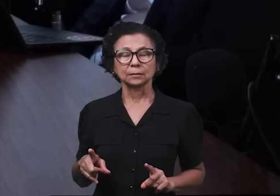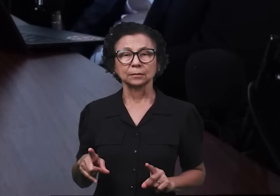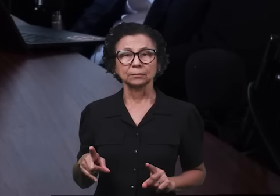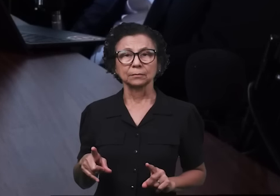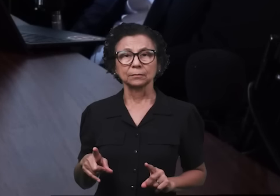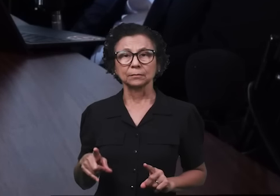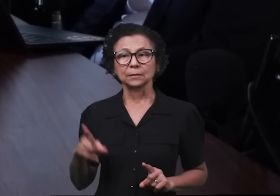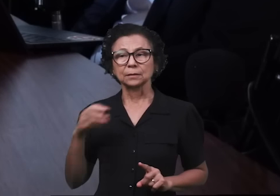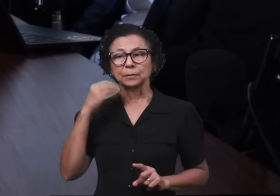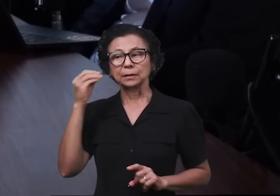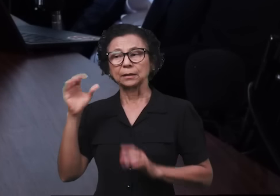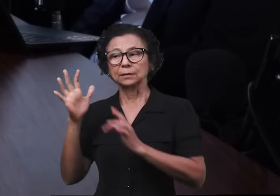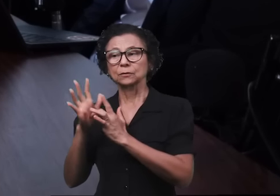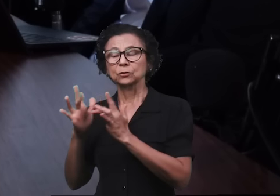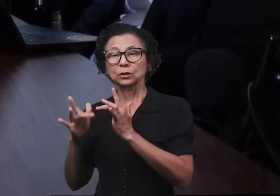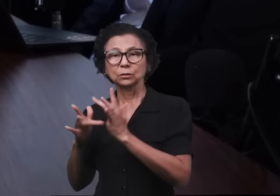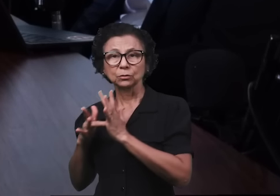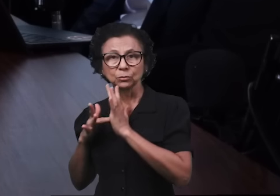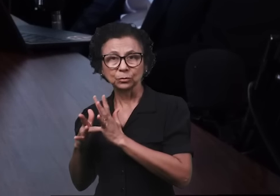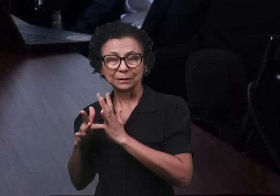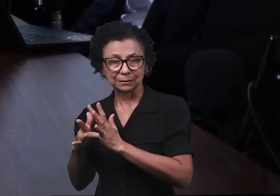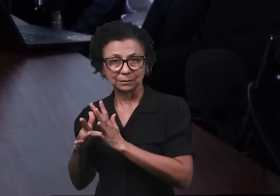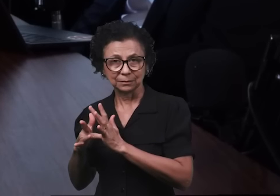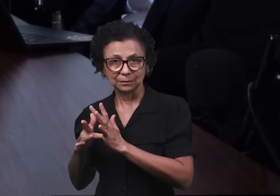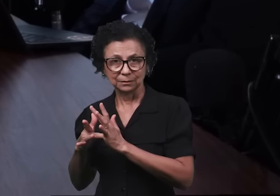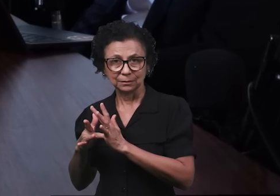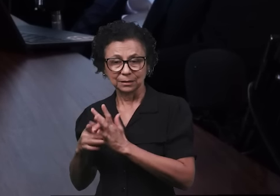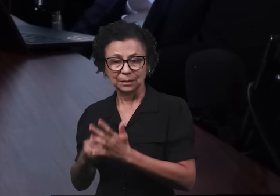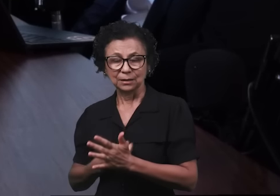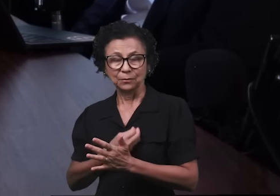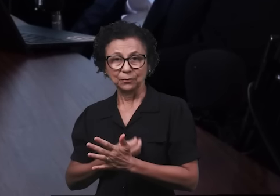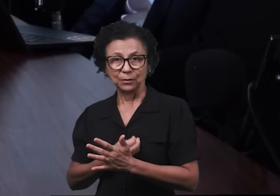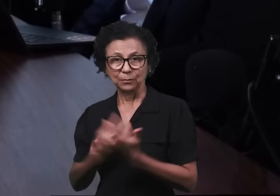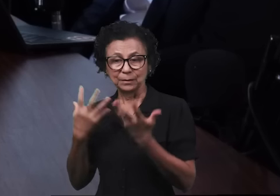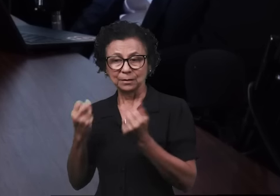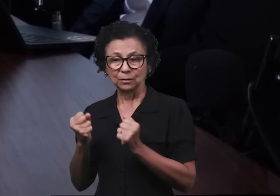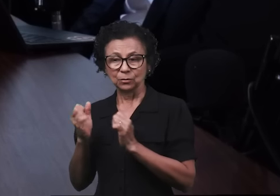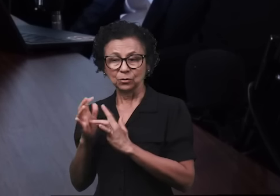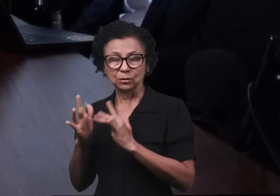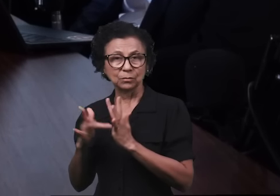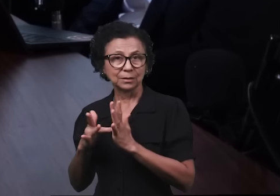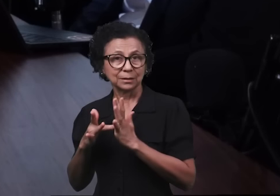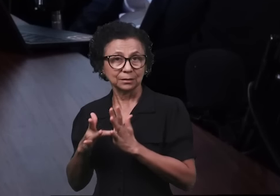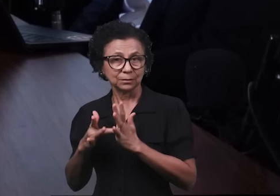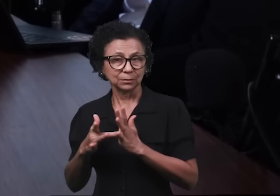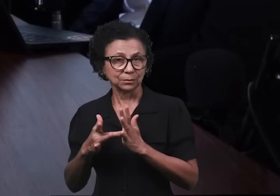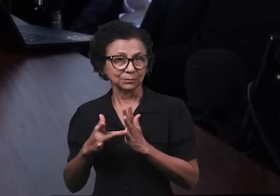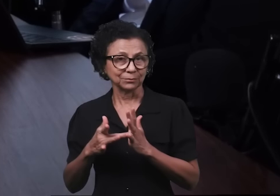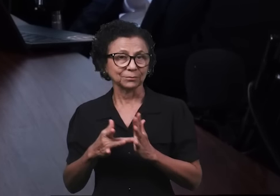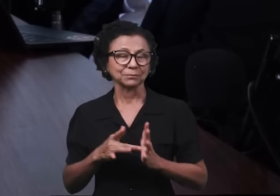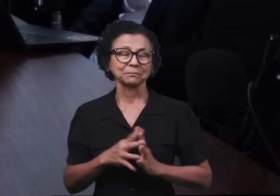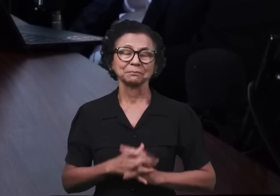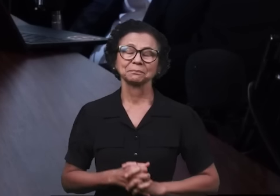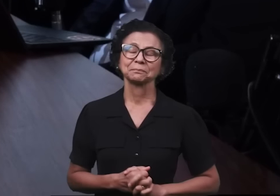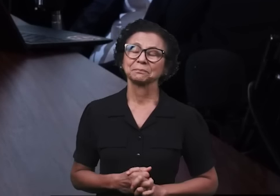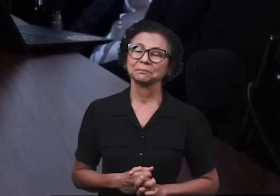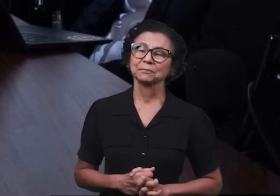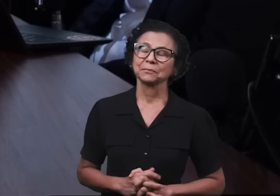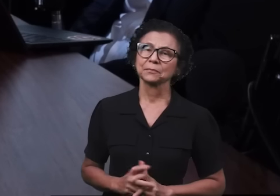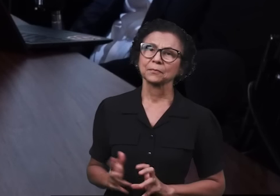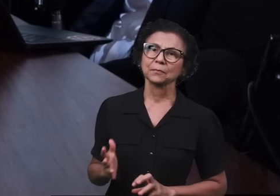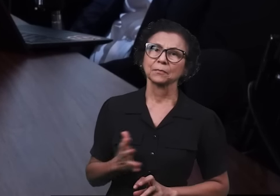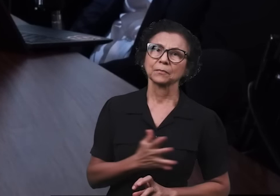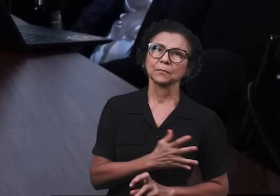Mas você morreu para este mundo e agora você está vivo com Cristo. Essa é a experiência. Como